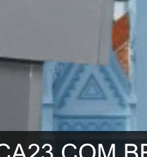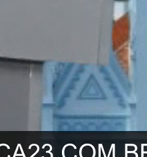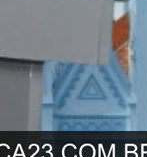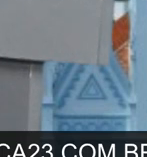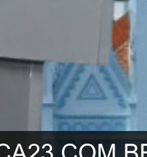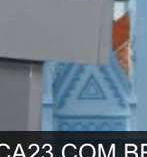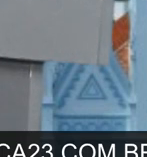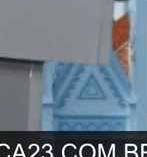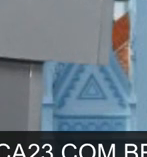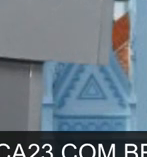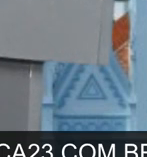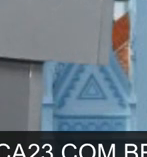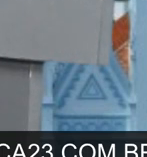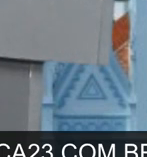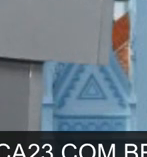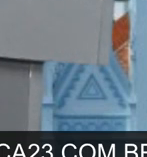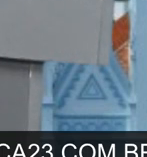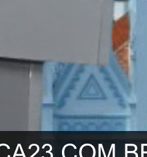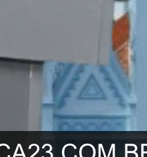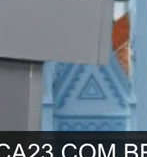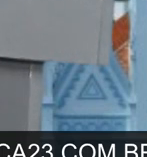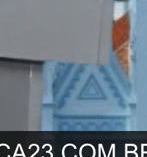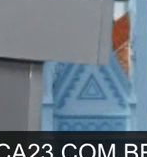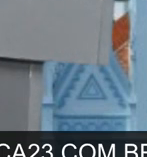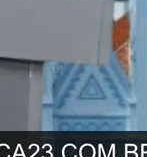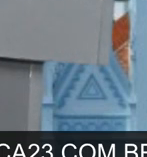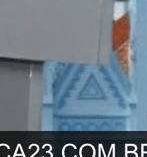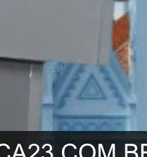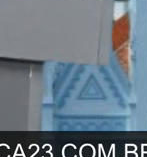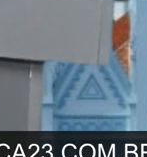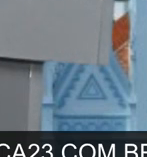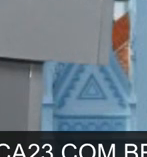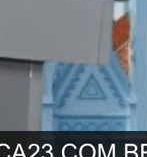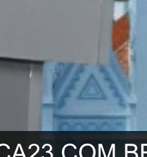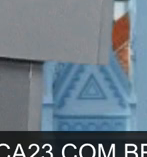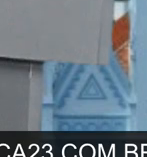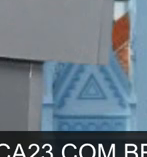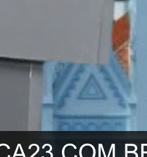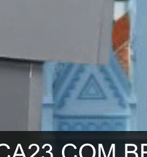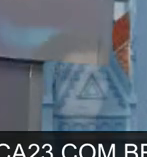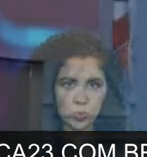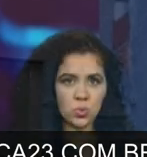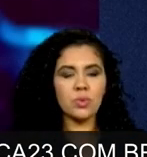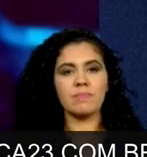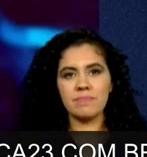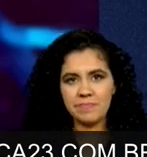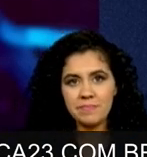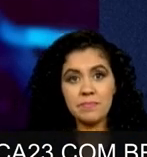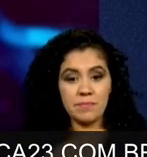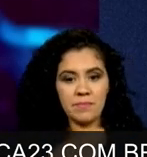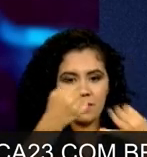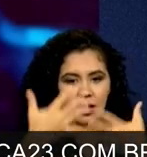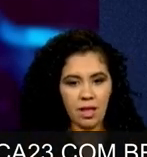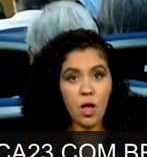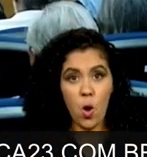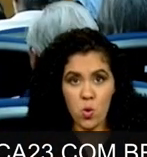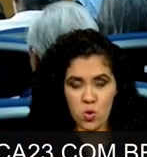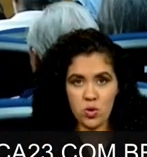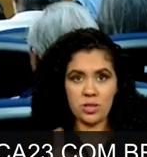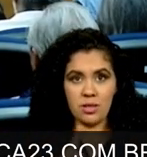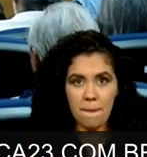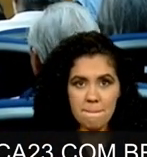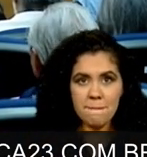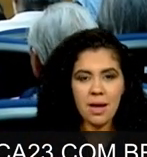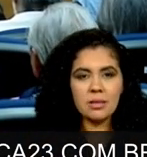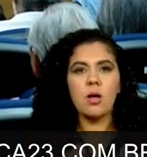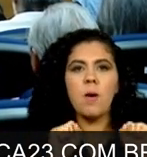mais eficazes e também mais econômicas para se tratar a doença. A parceria apresentada hoje pode